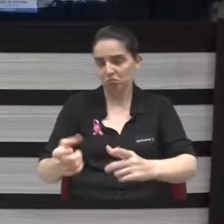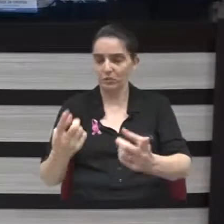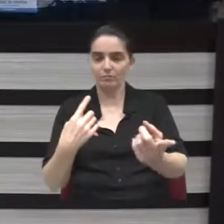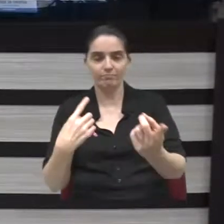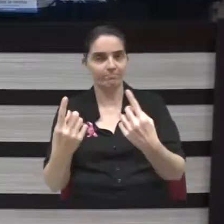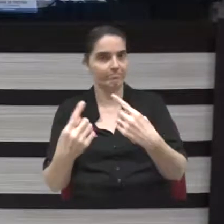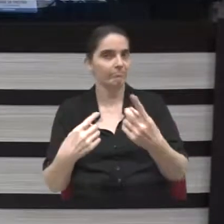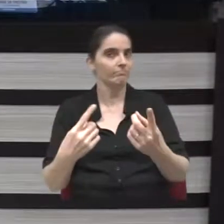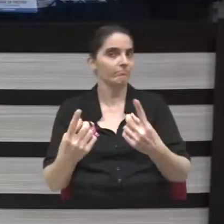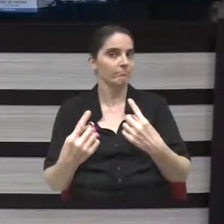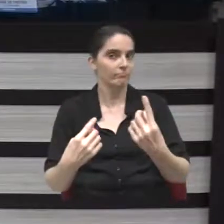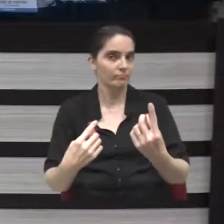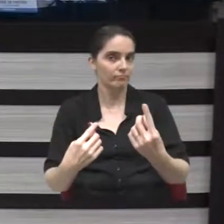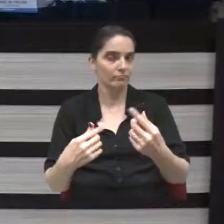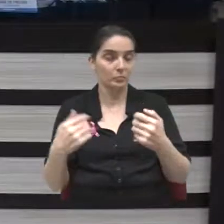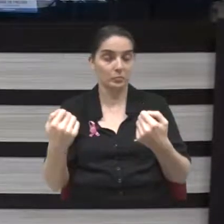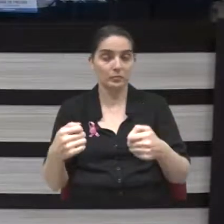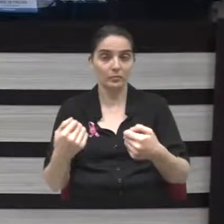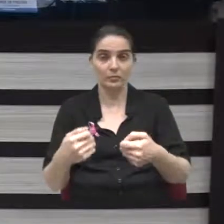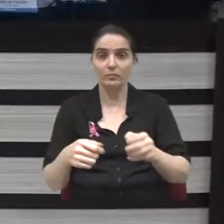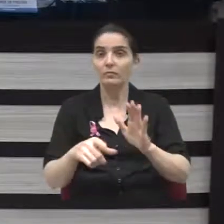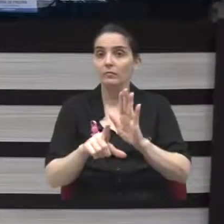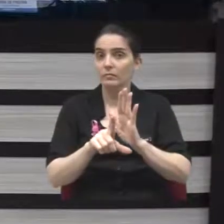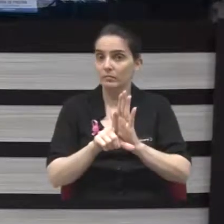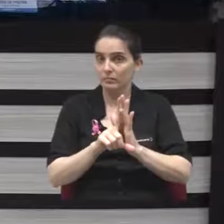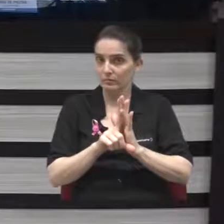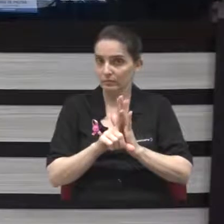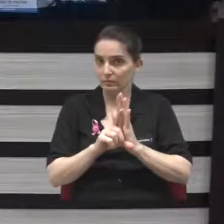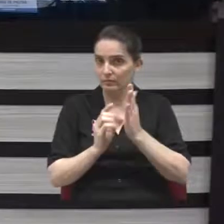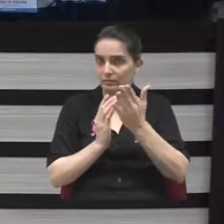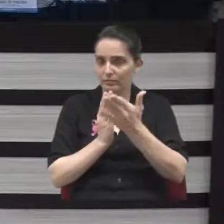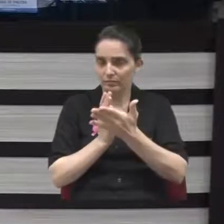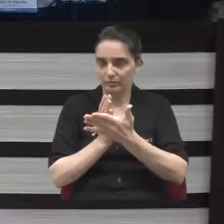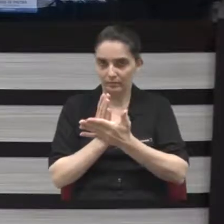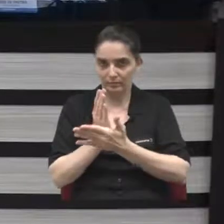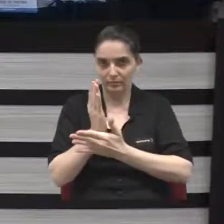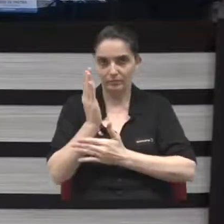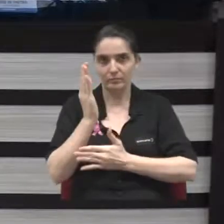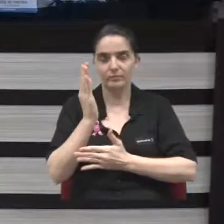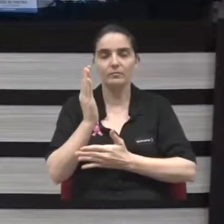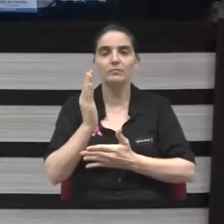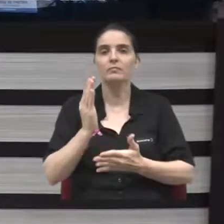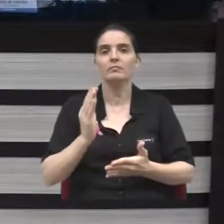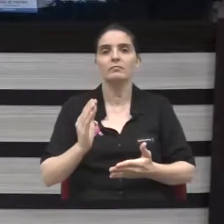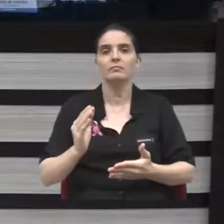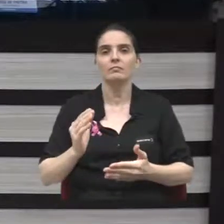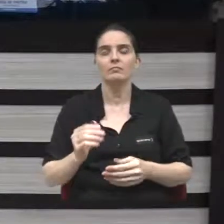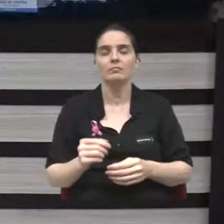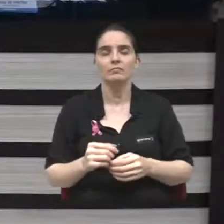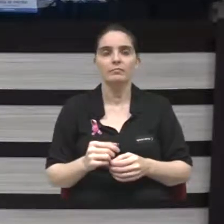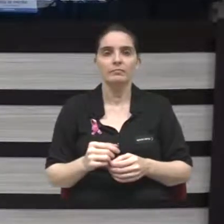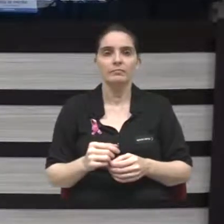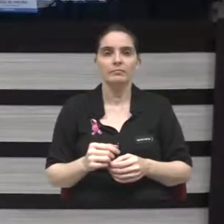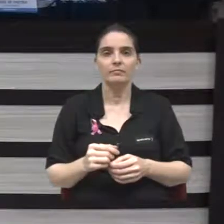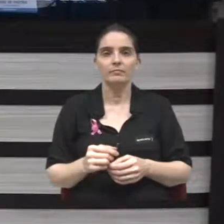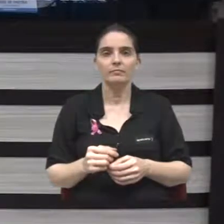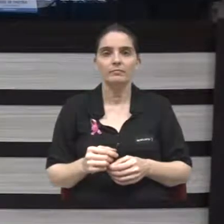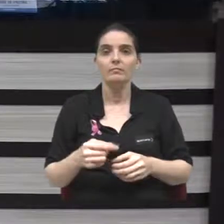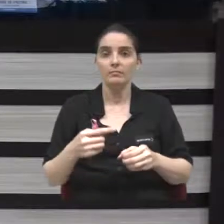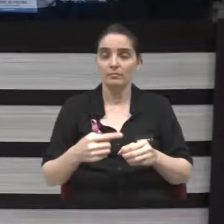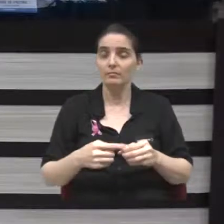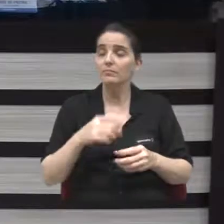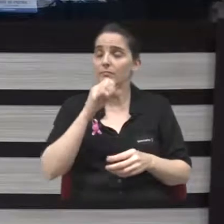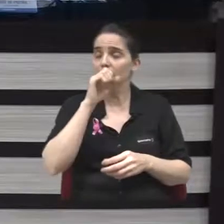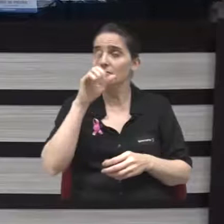meio de lei promulgada pela Igreja Câmara Municipal de Limeira, em nosso município,